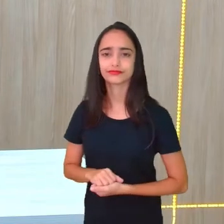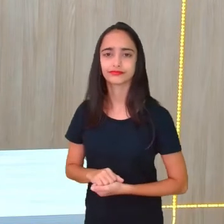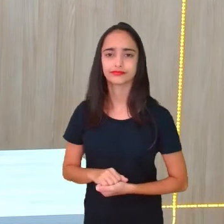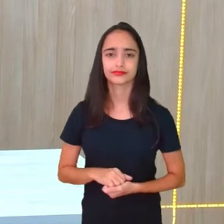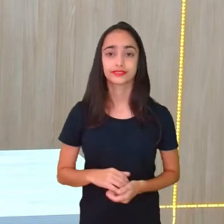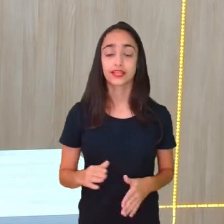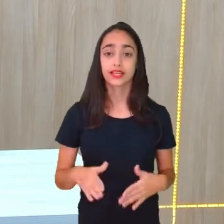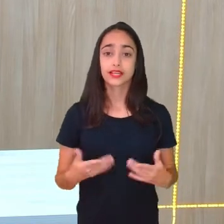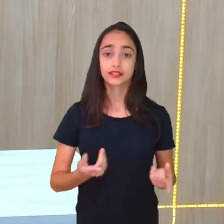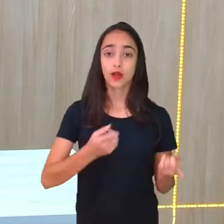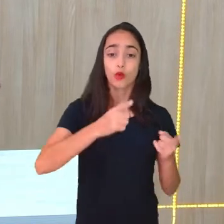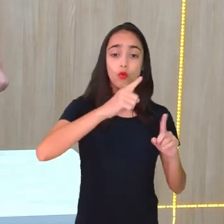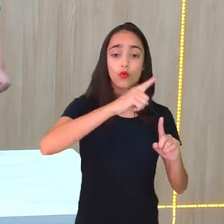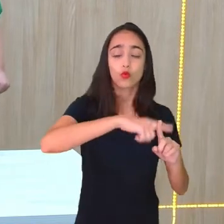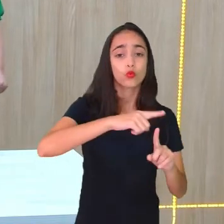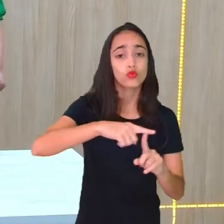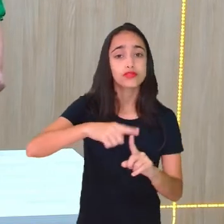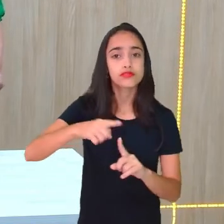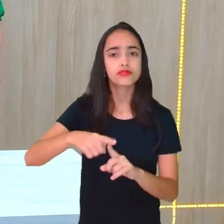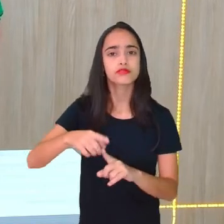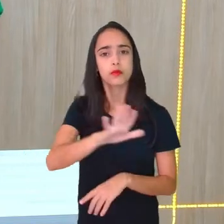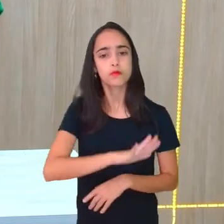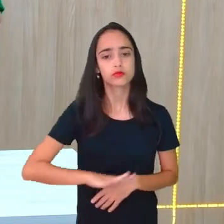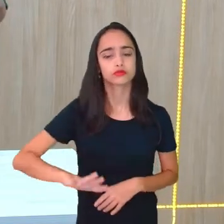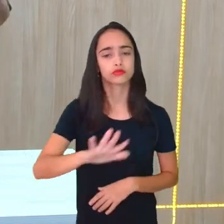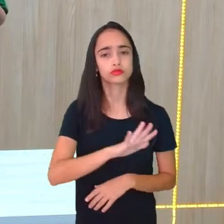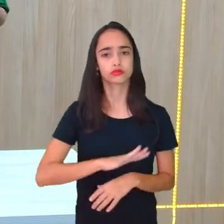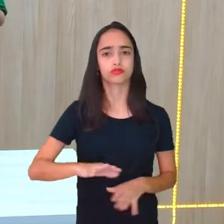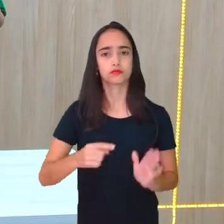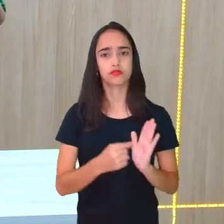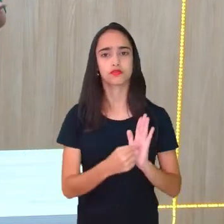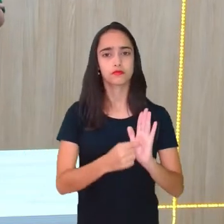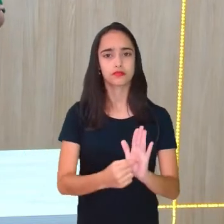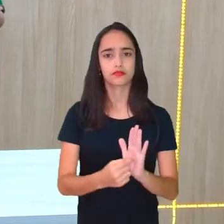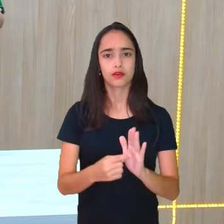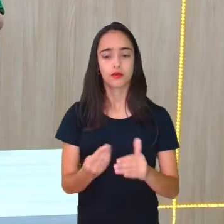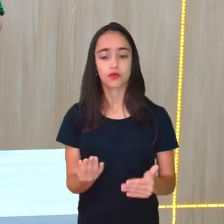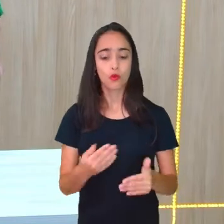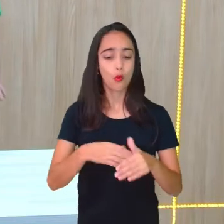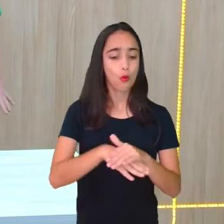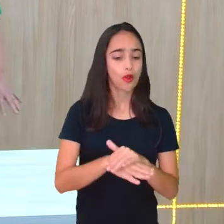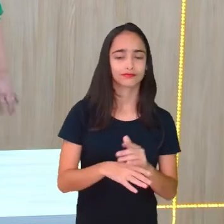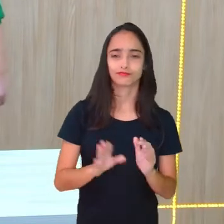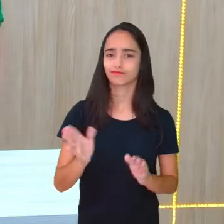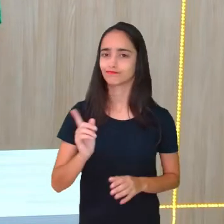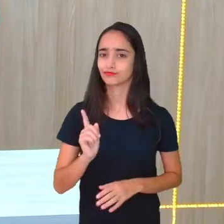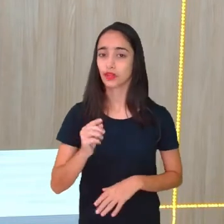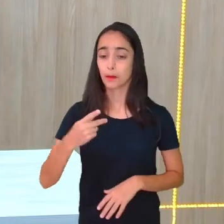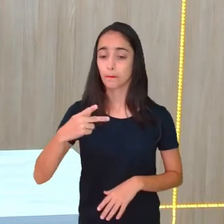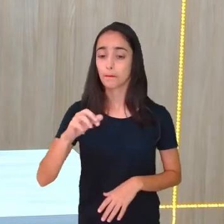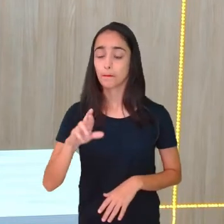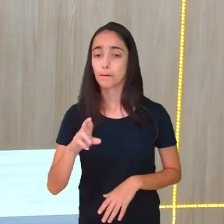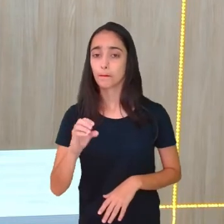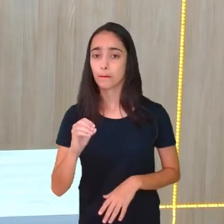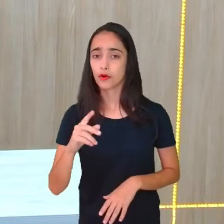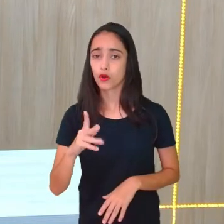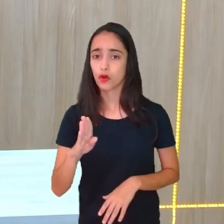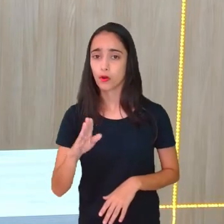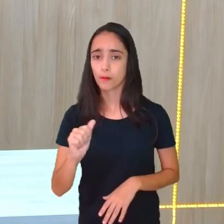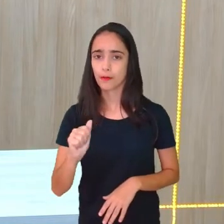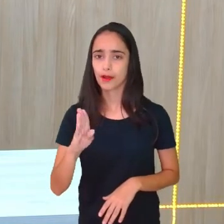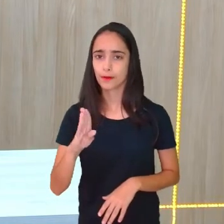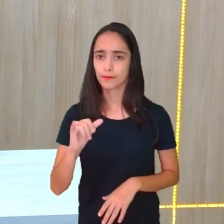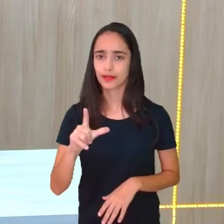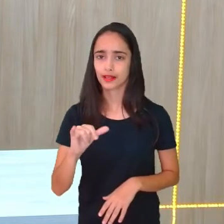esse tipo de espaço amostral não vai entrar em probabilidade. Eu vou explicar por que daqui a pouco. Qual